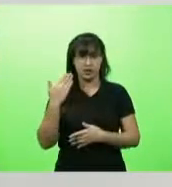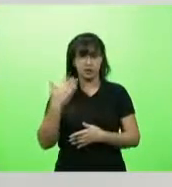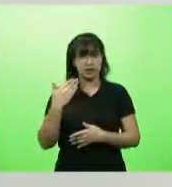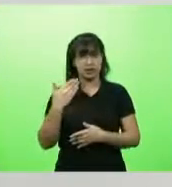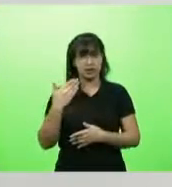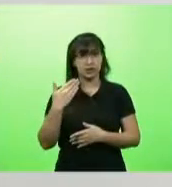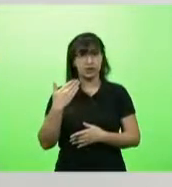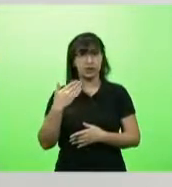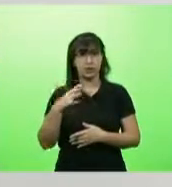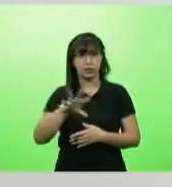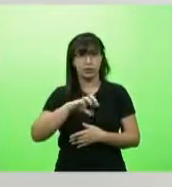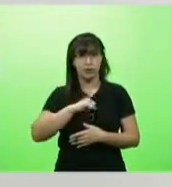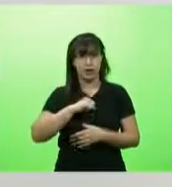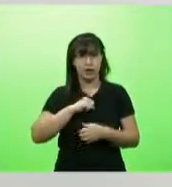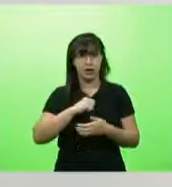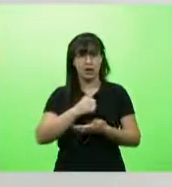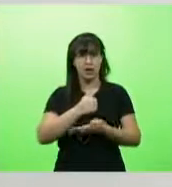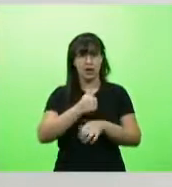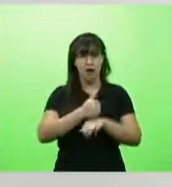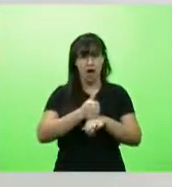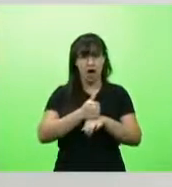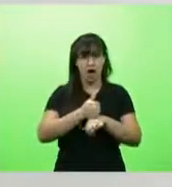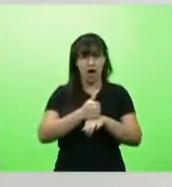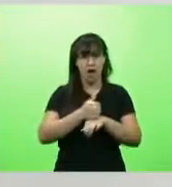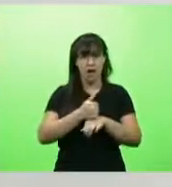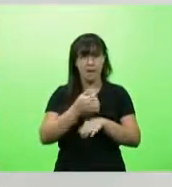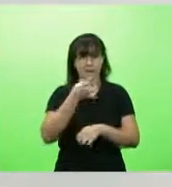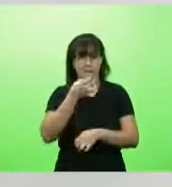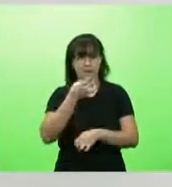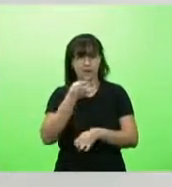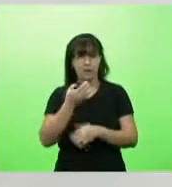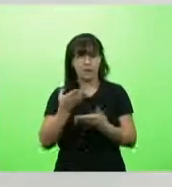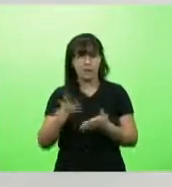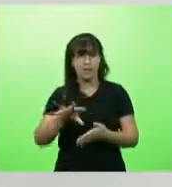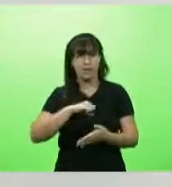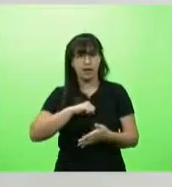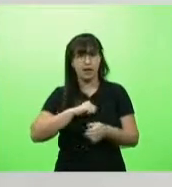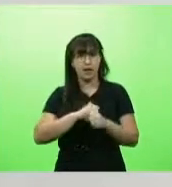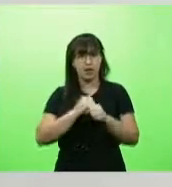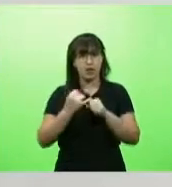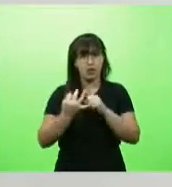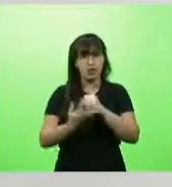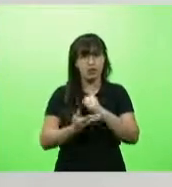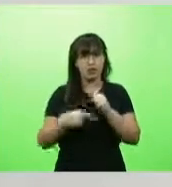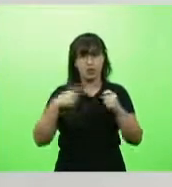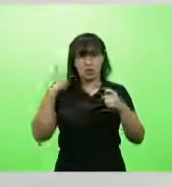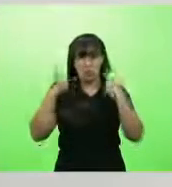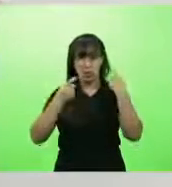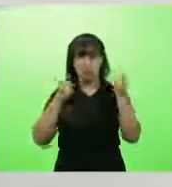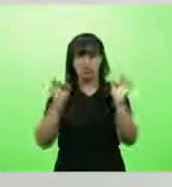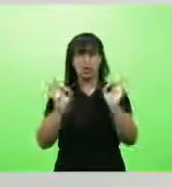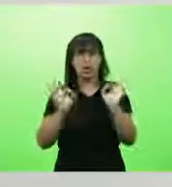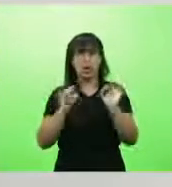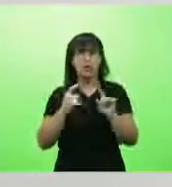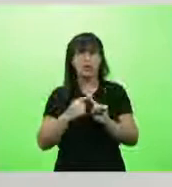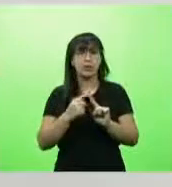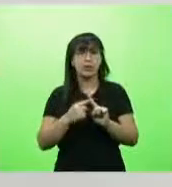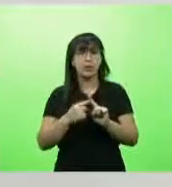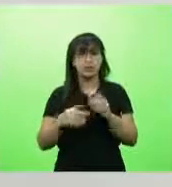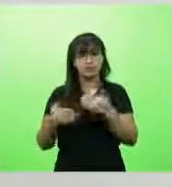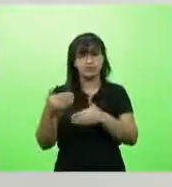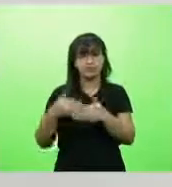medicações, peguei Covid e não tive nenhuma preocupação, porque tinha feito o tratamento